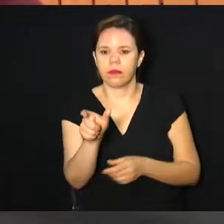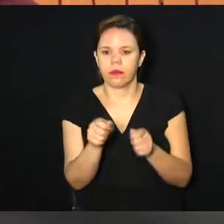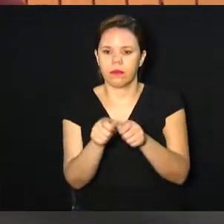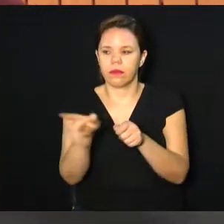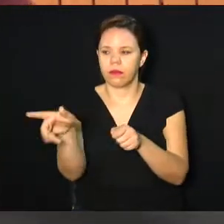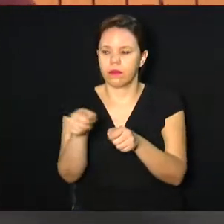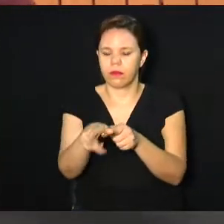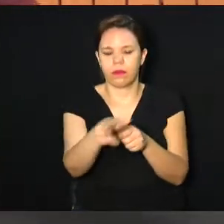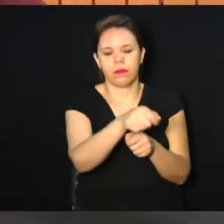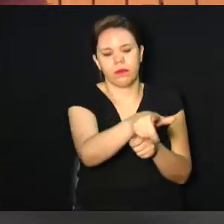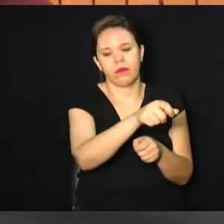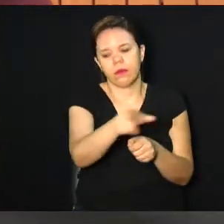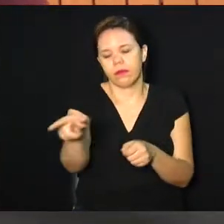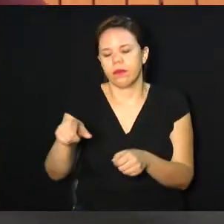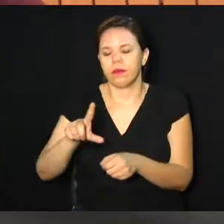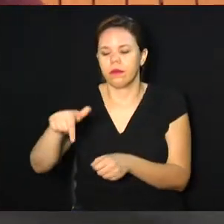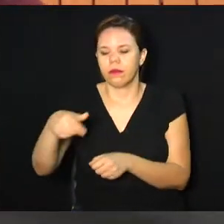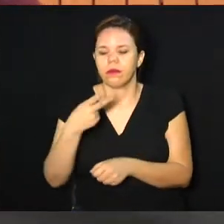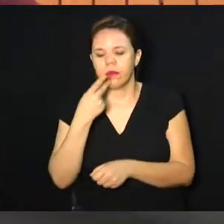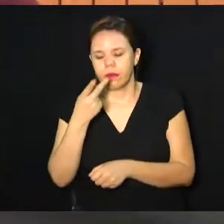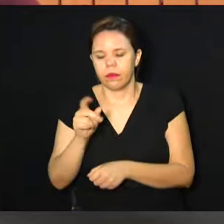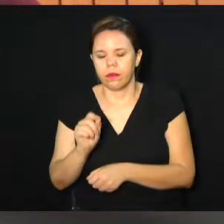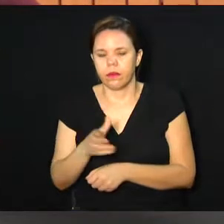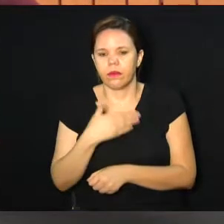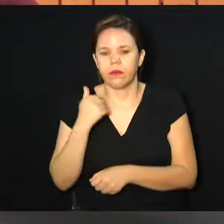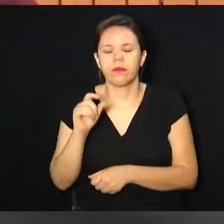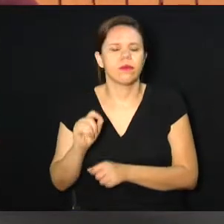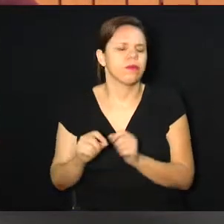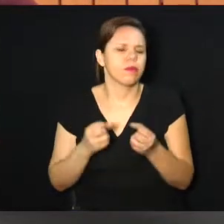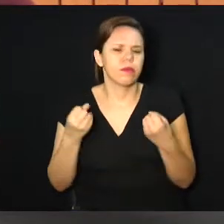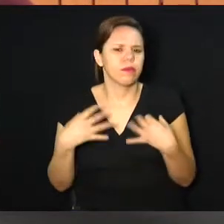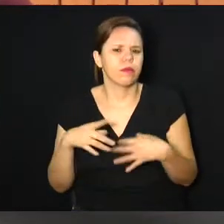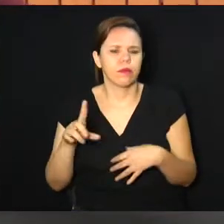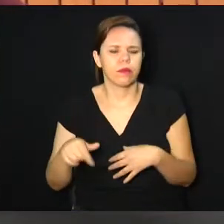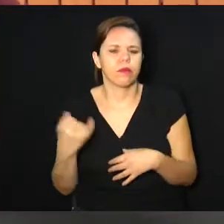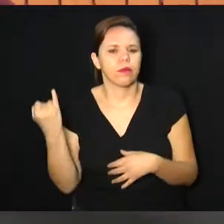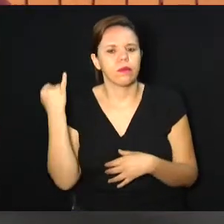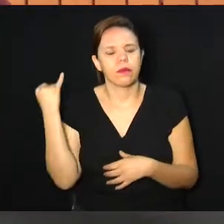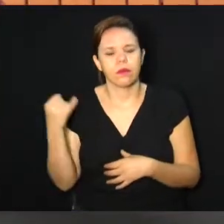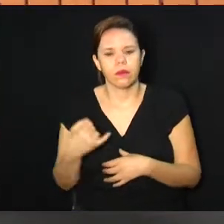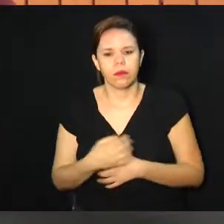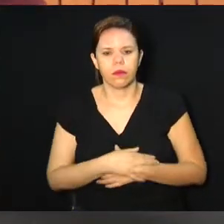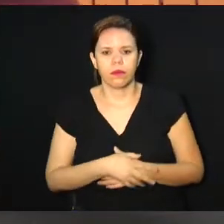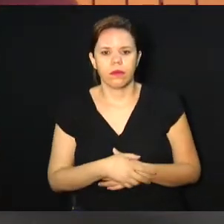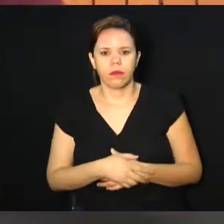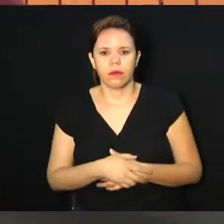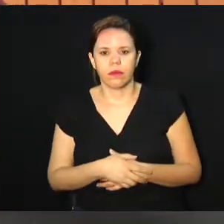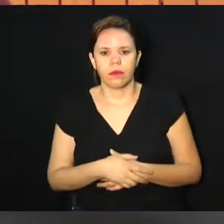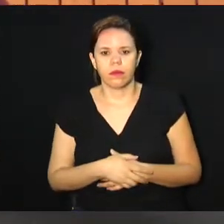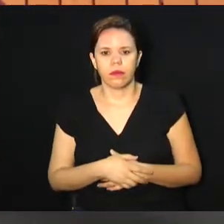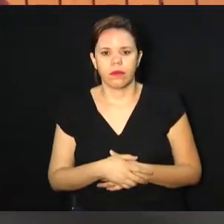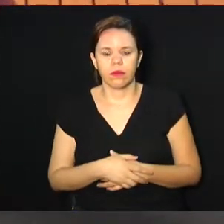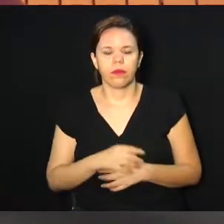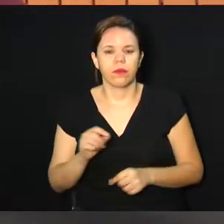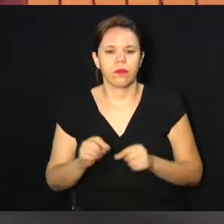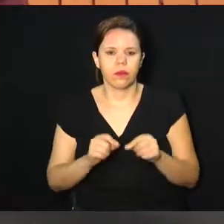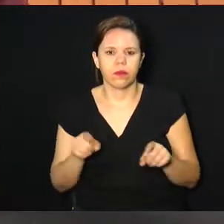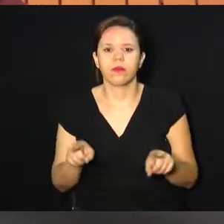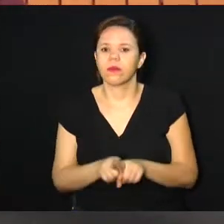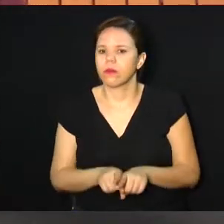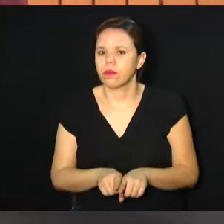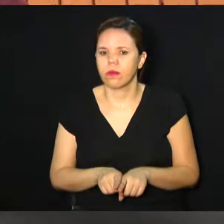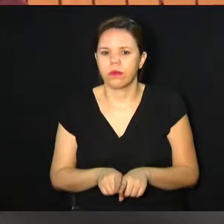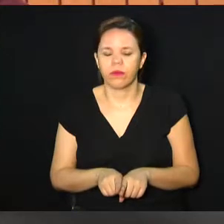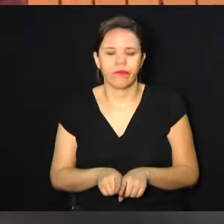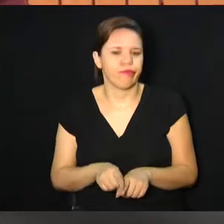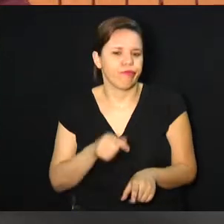falar melhor depois, mas é um ponto super importante que também não se